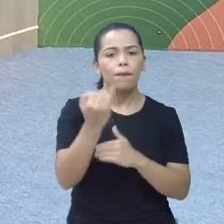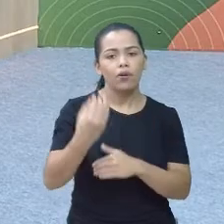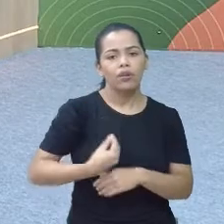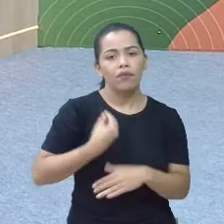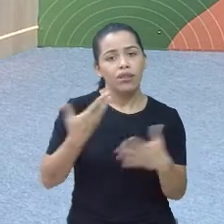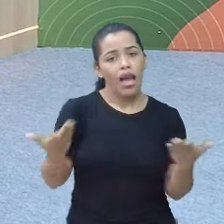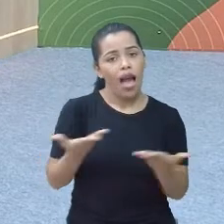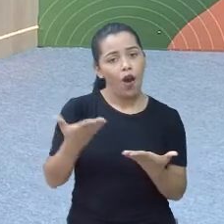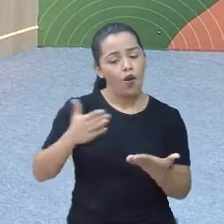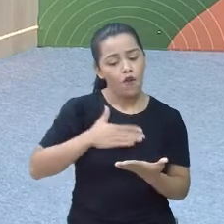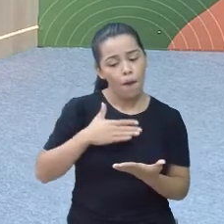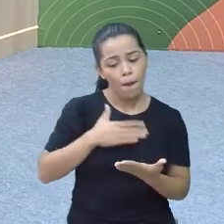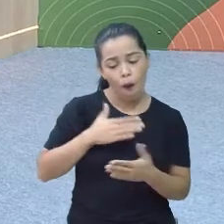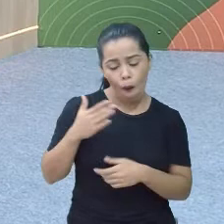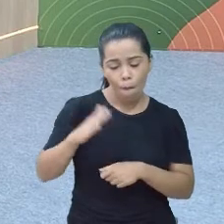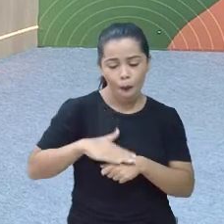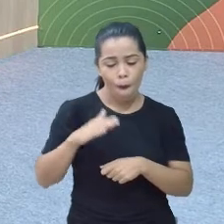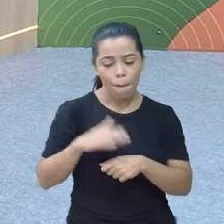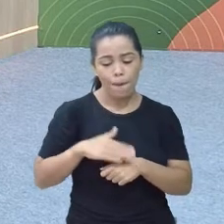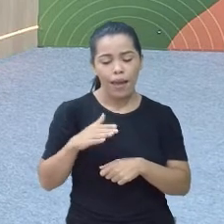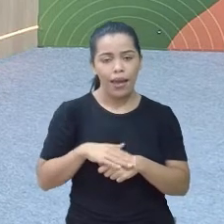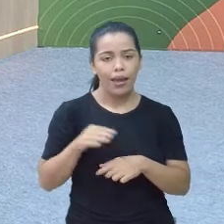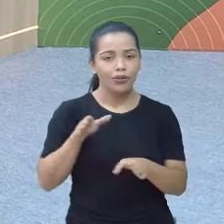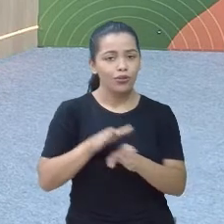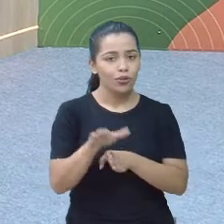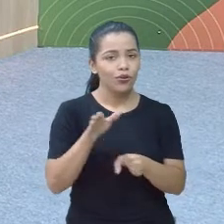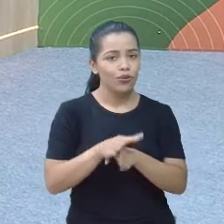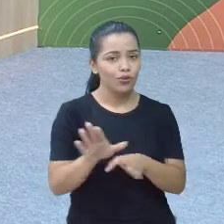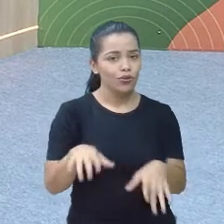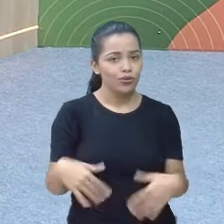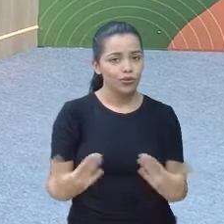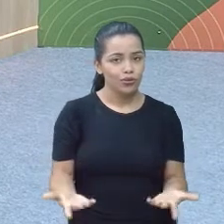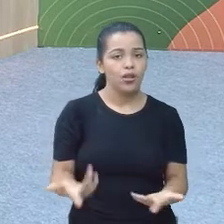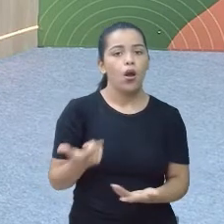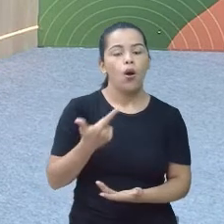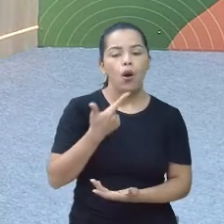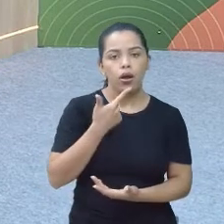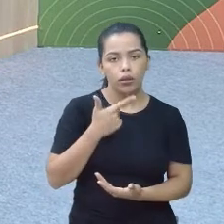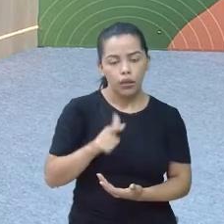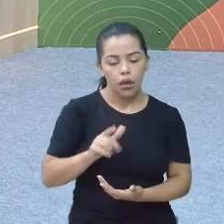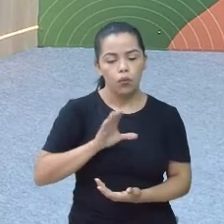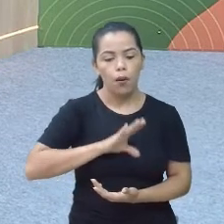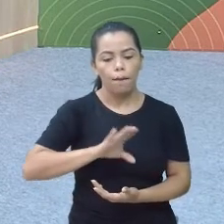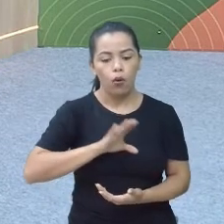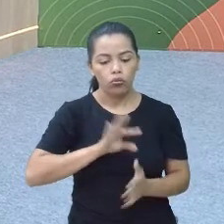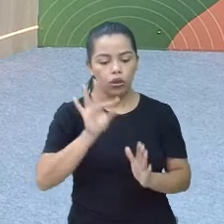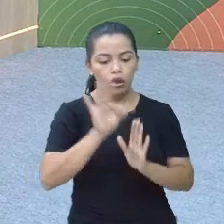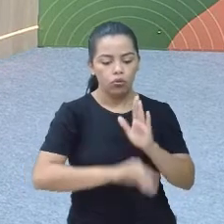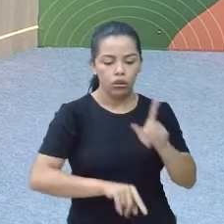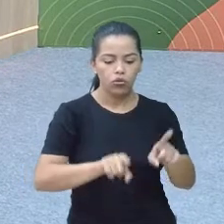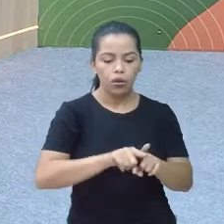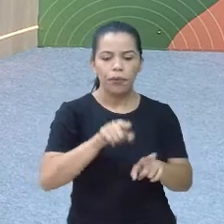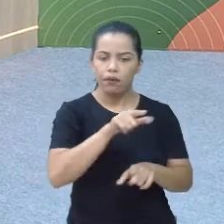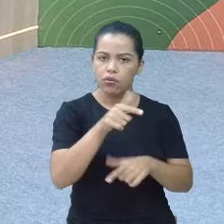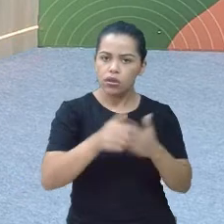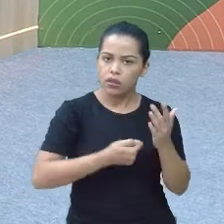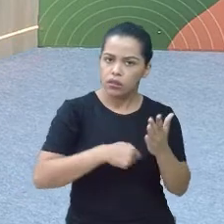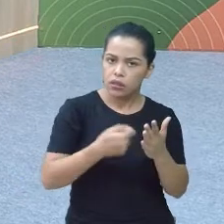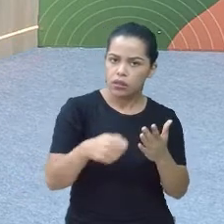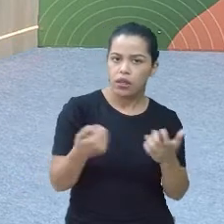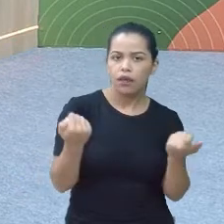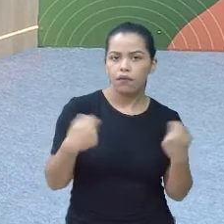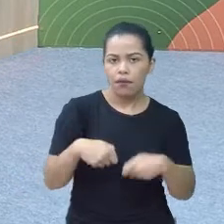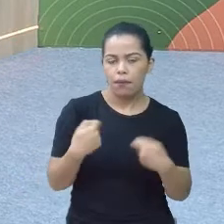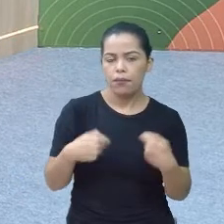coach. Além de português, além do texto propriamente dito que vocês produzem, é importante também evitar